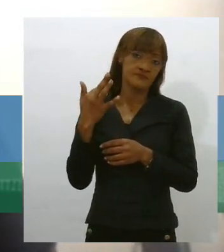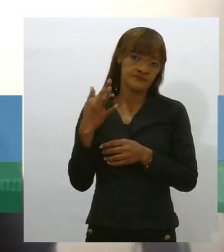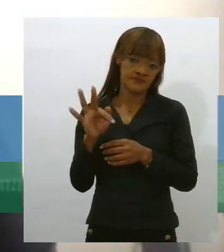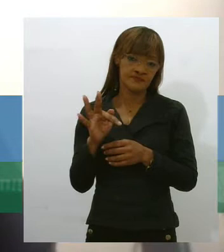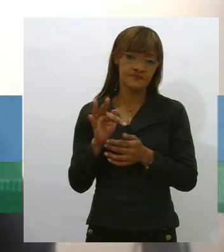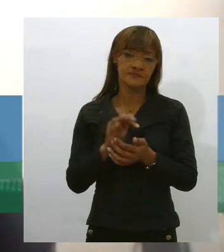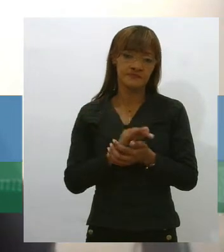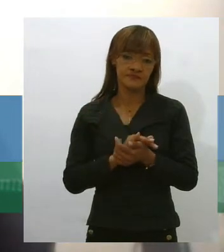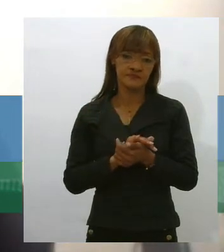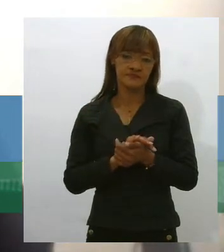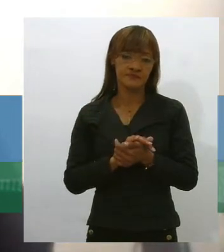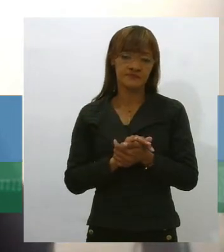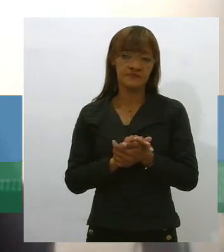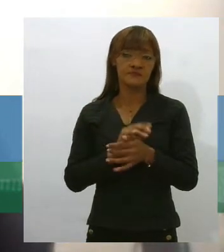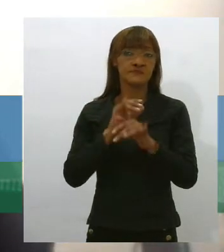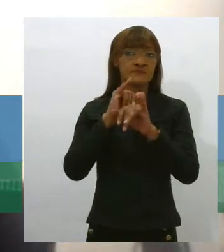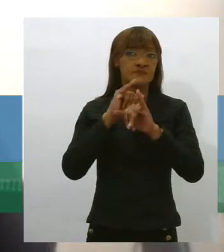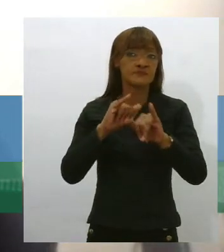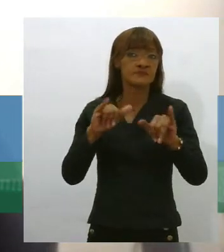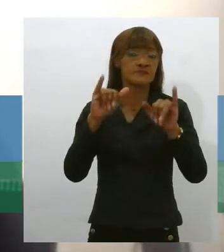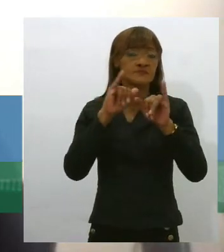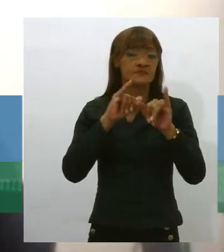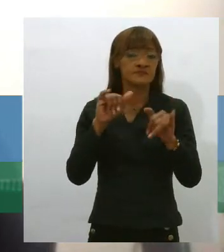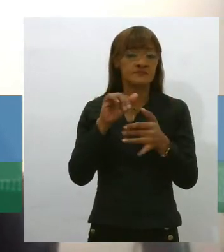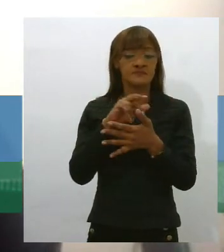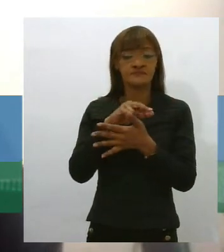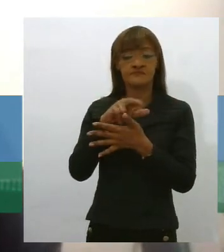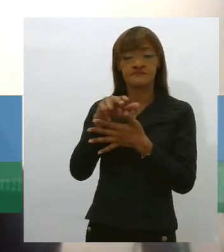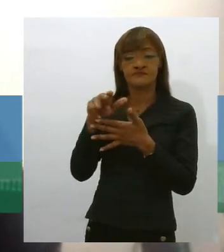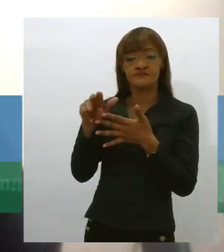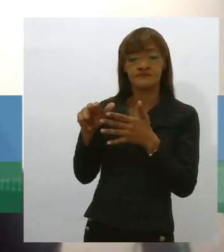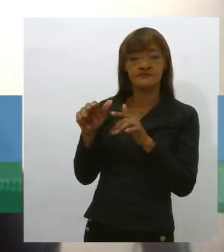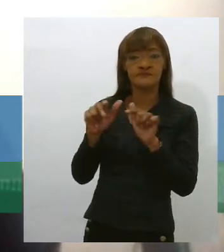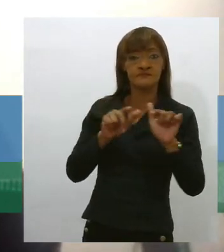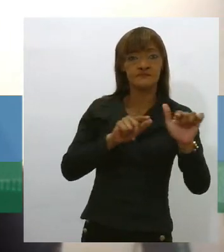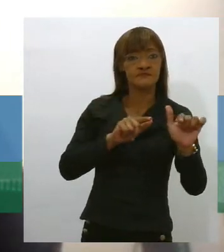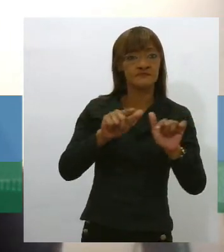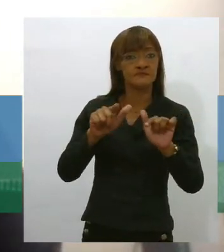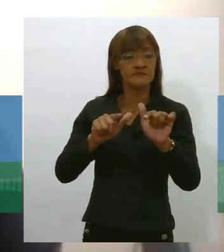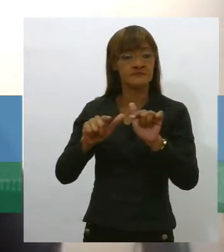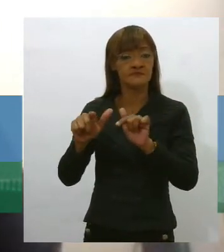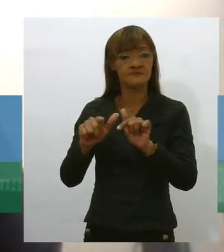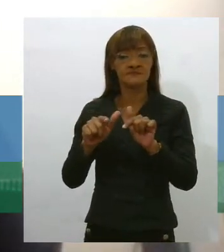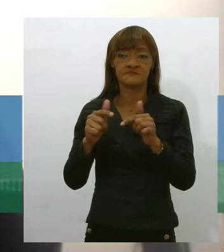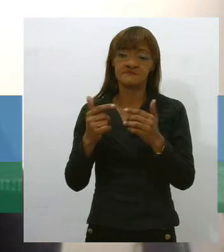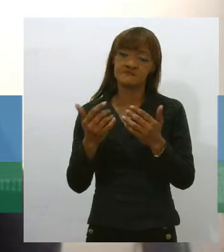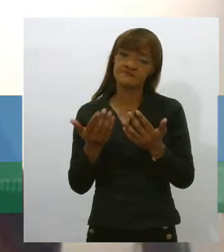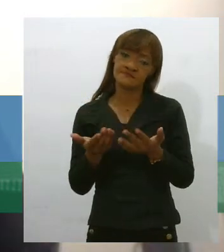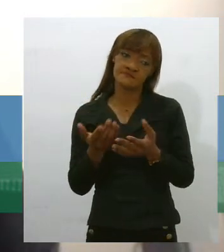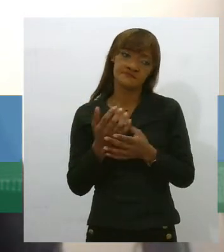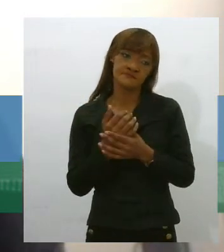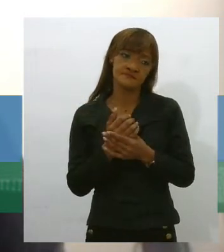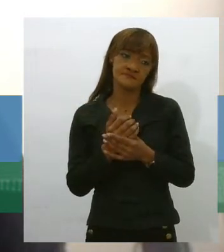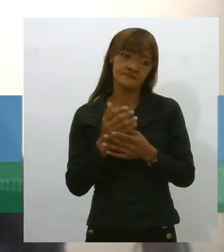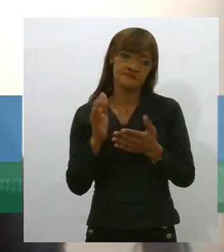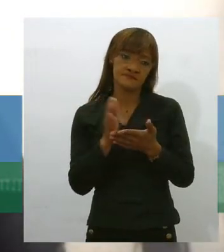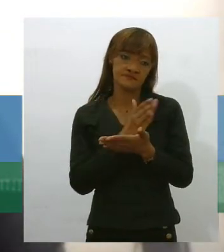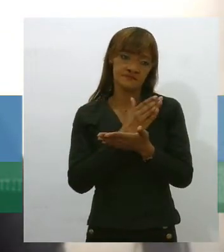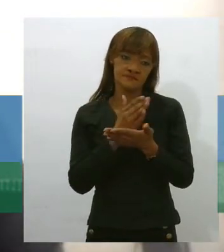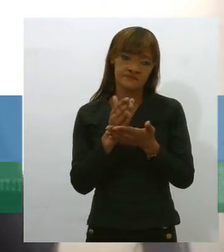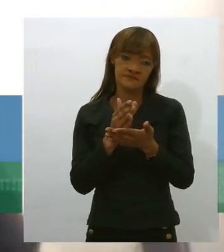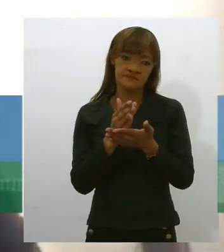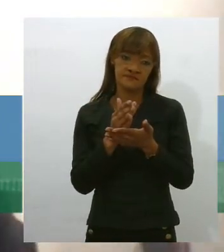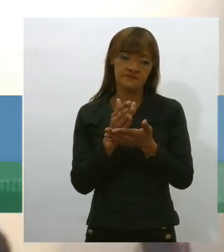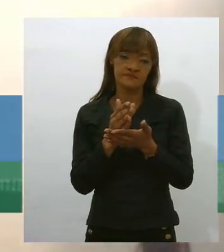tem lei divulgação de uma série ou de serviços ou de a de alguma nova